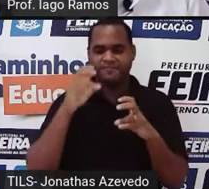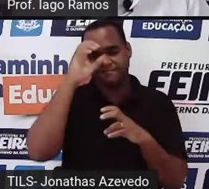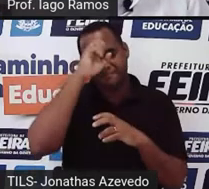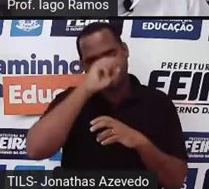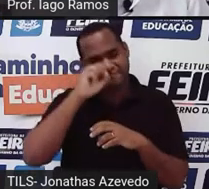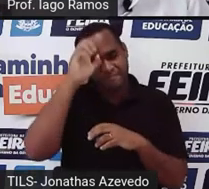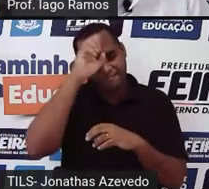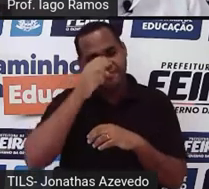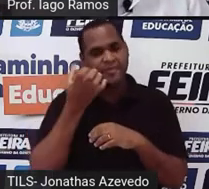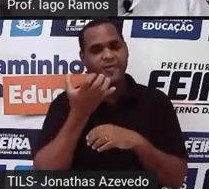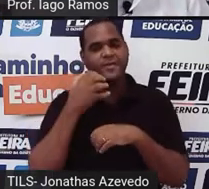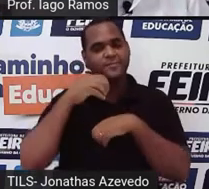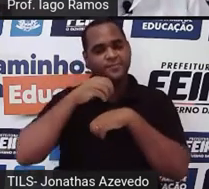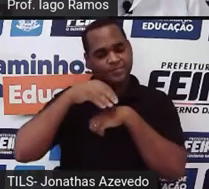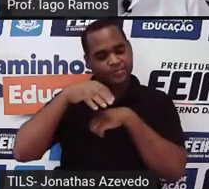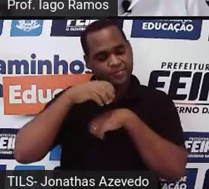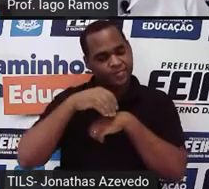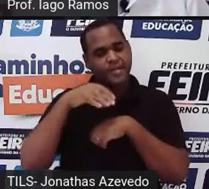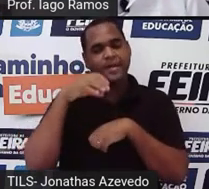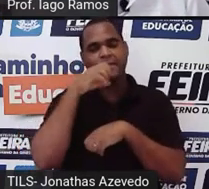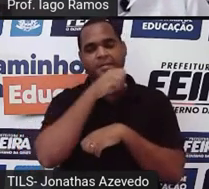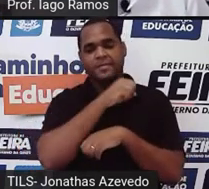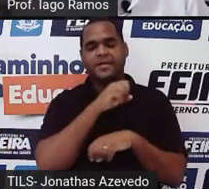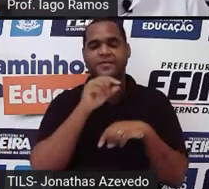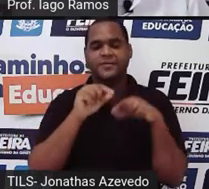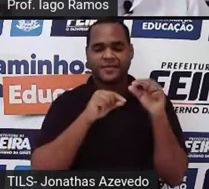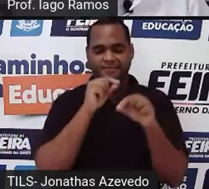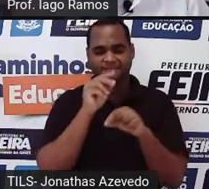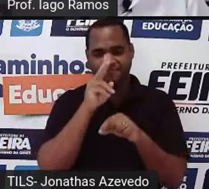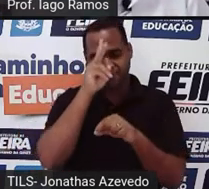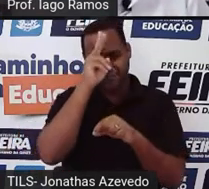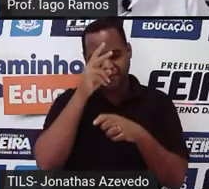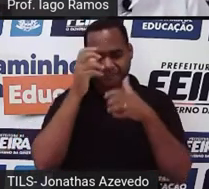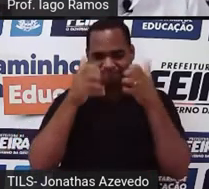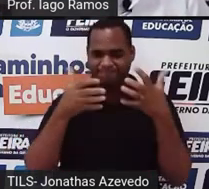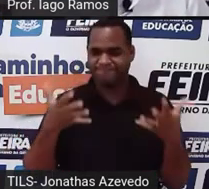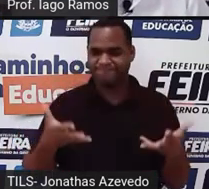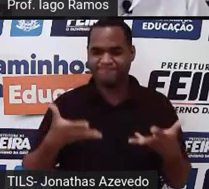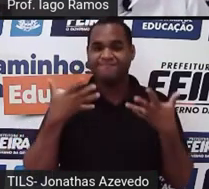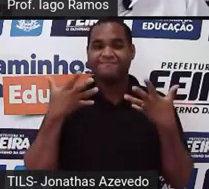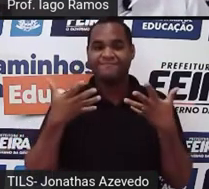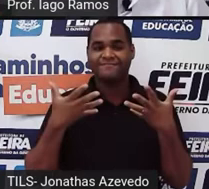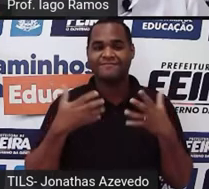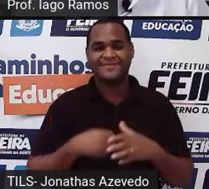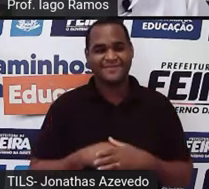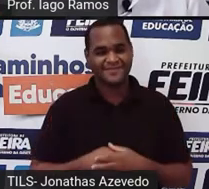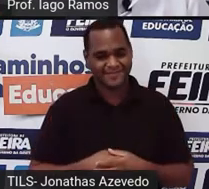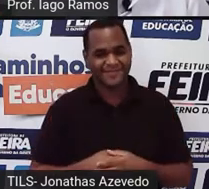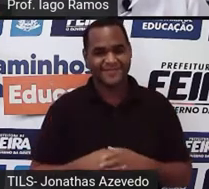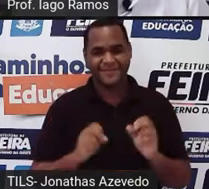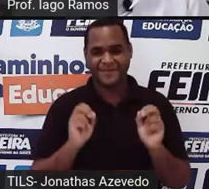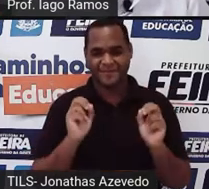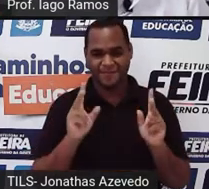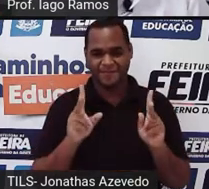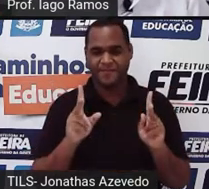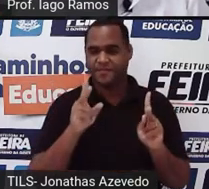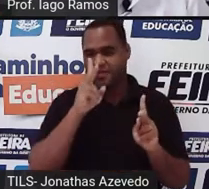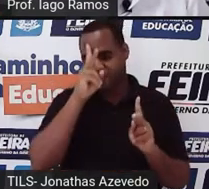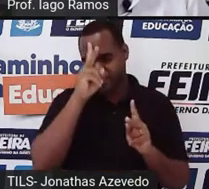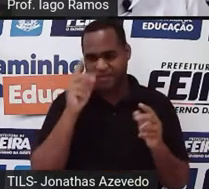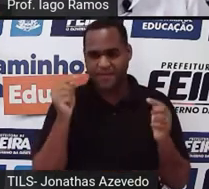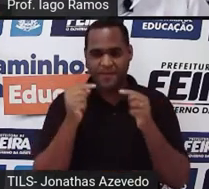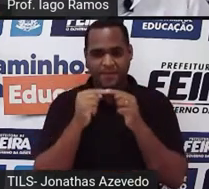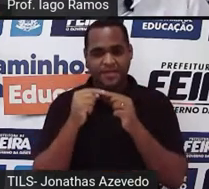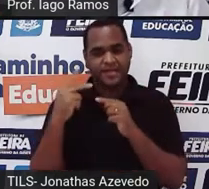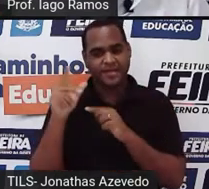trazer para você rapidinho aqui uma história de inspiração, tá bom? Uma história que envolve